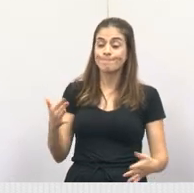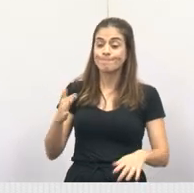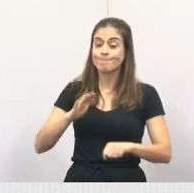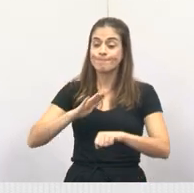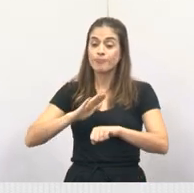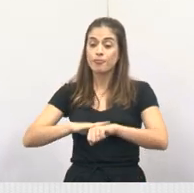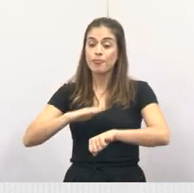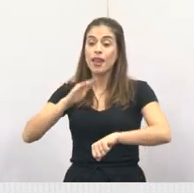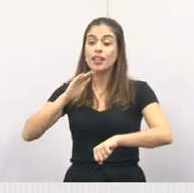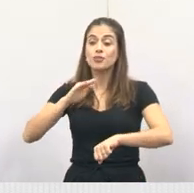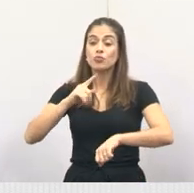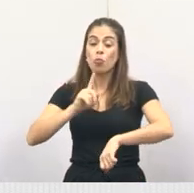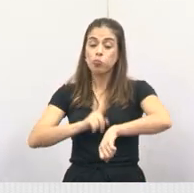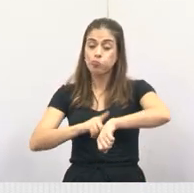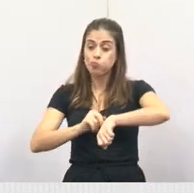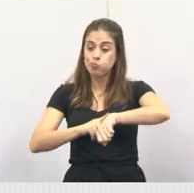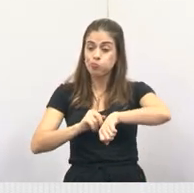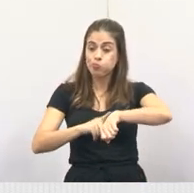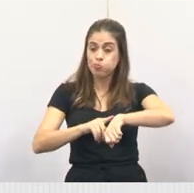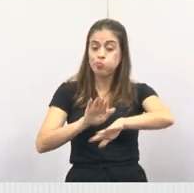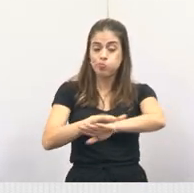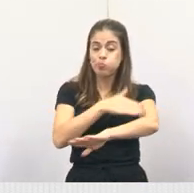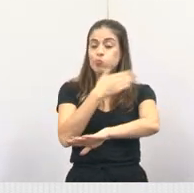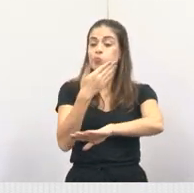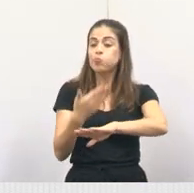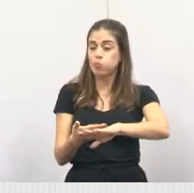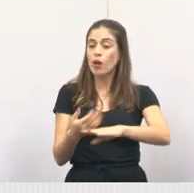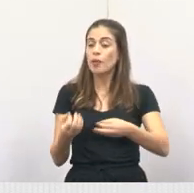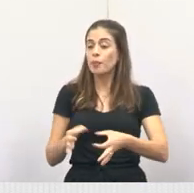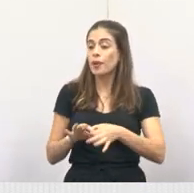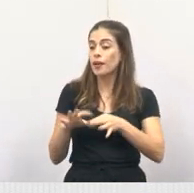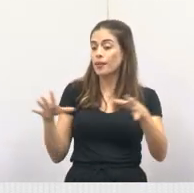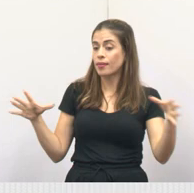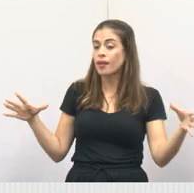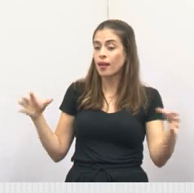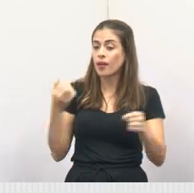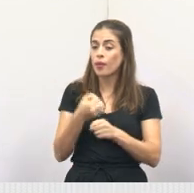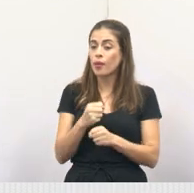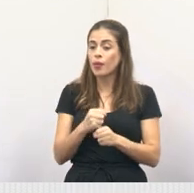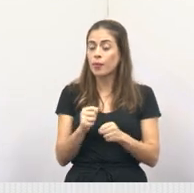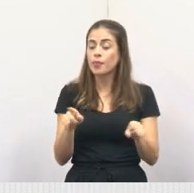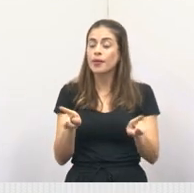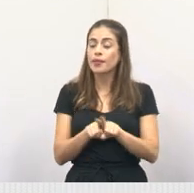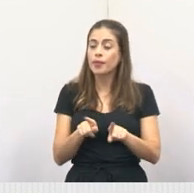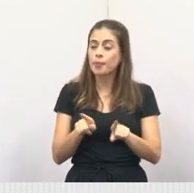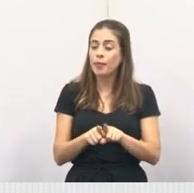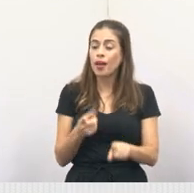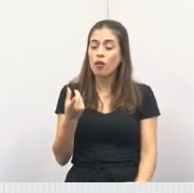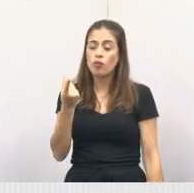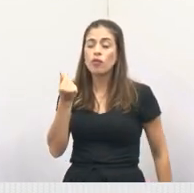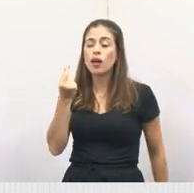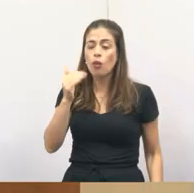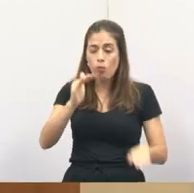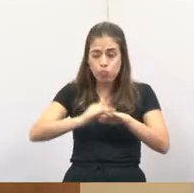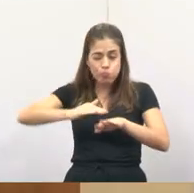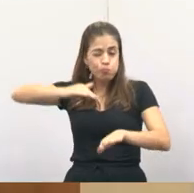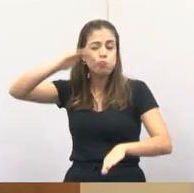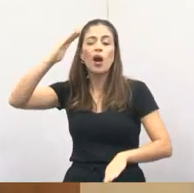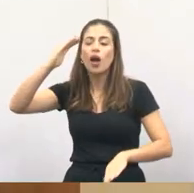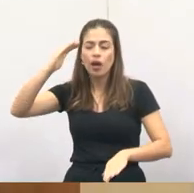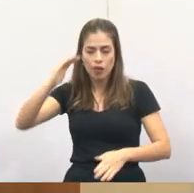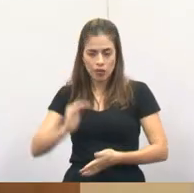prazo para entregar a obra e também o dobro do valor da obra pode voltar aqui por gentileza